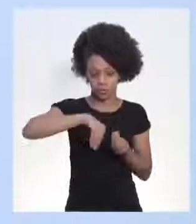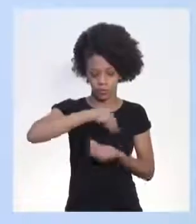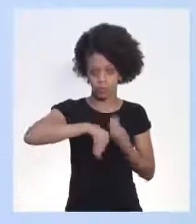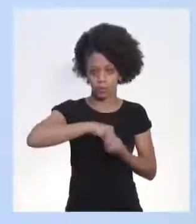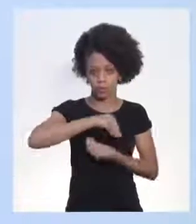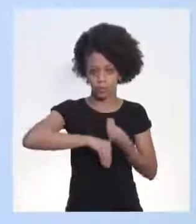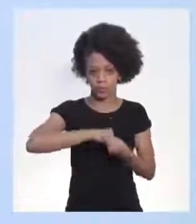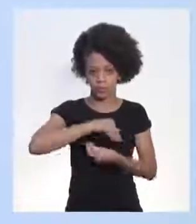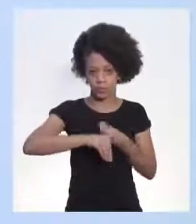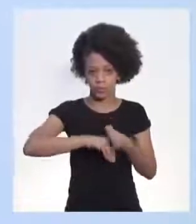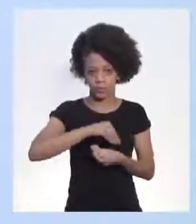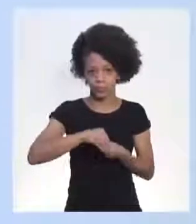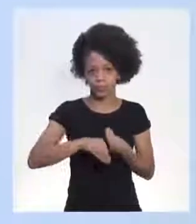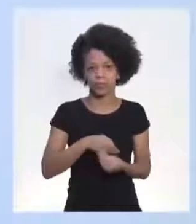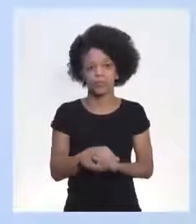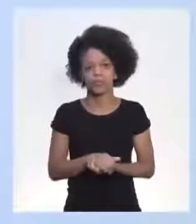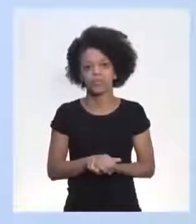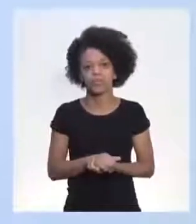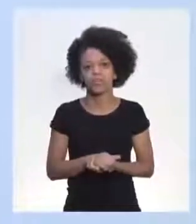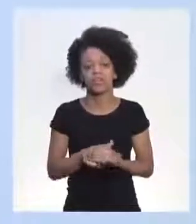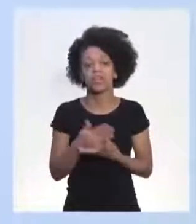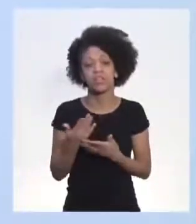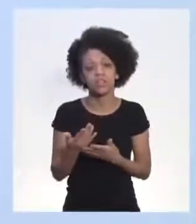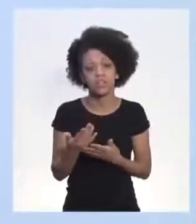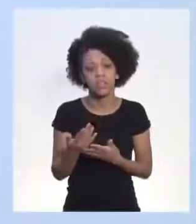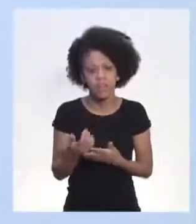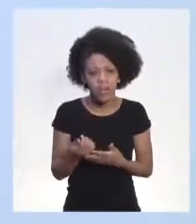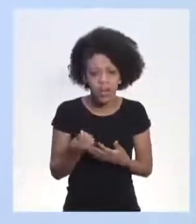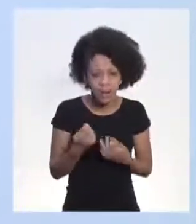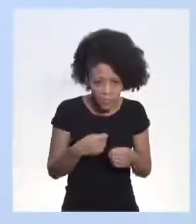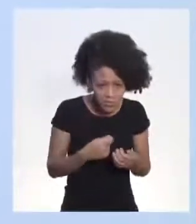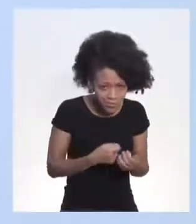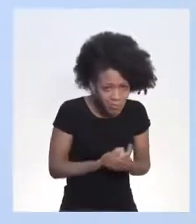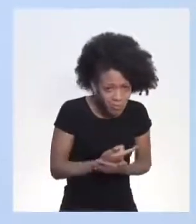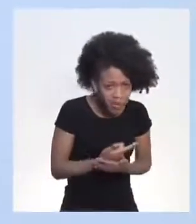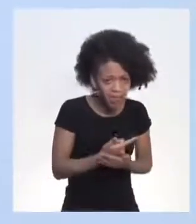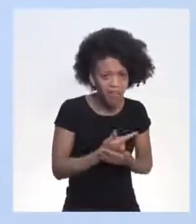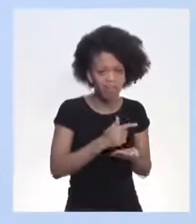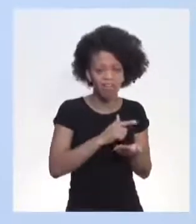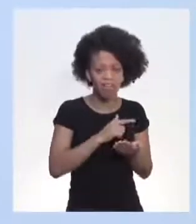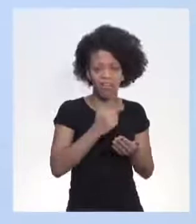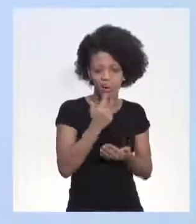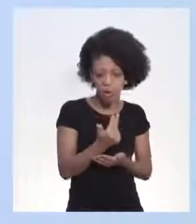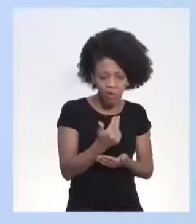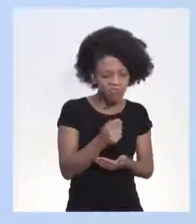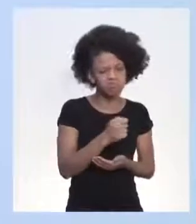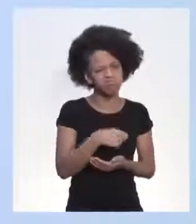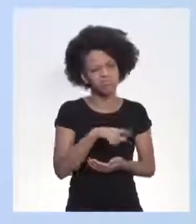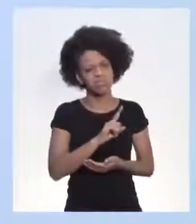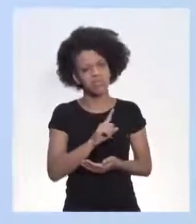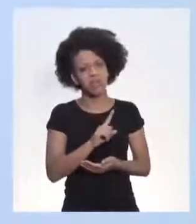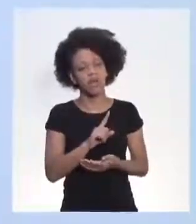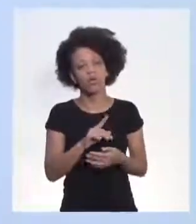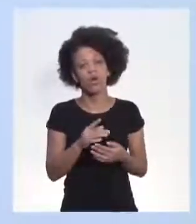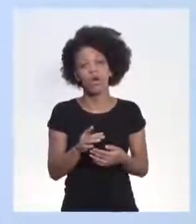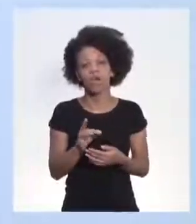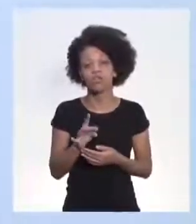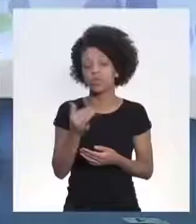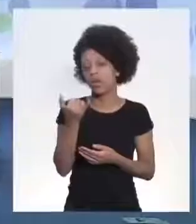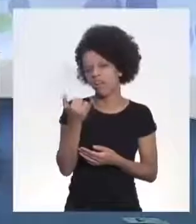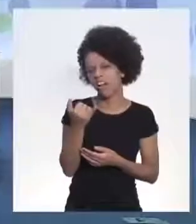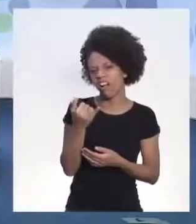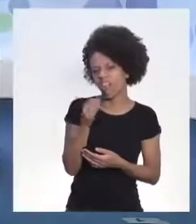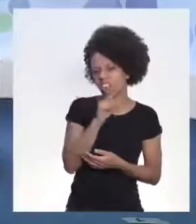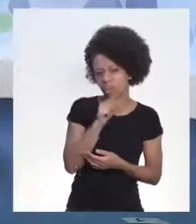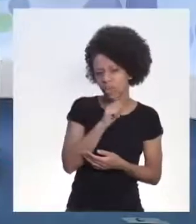caneta, e aí eu já tenho corante. Então não tem que comprar corante. A caneta aqui é uma caneta velha, né? Criatividade, né? Tirei a ponta aqui, boa.